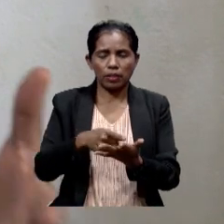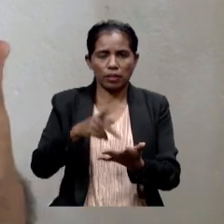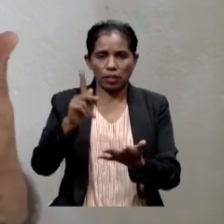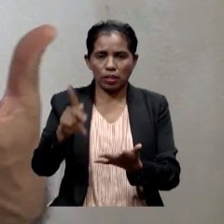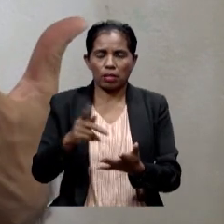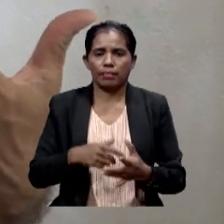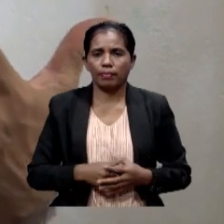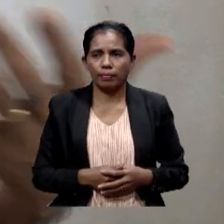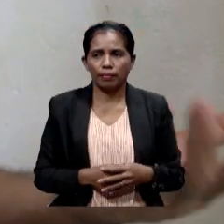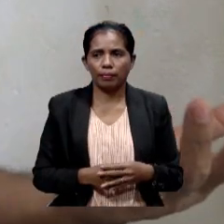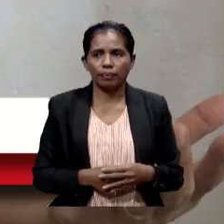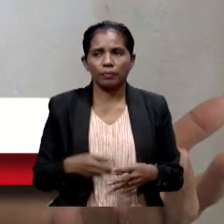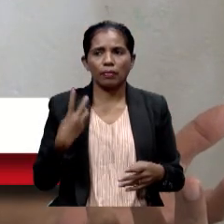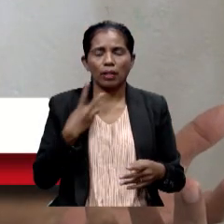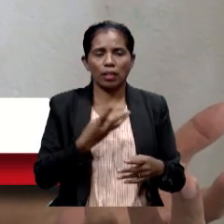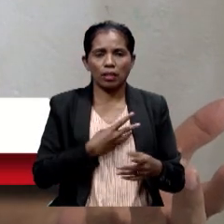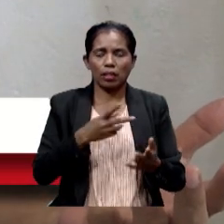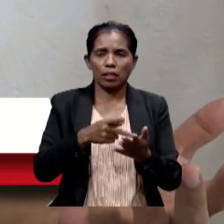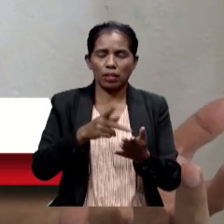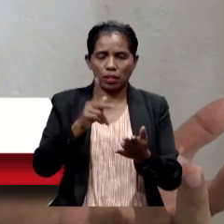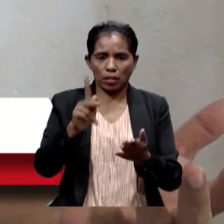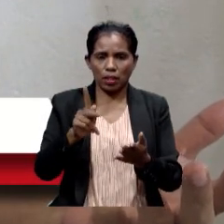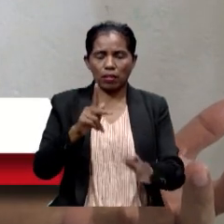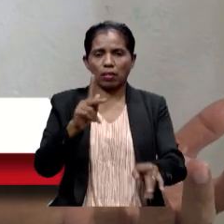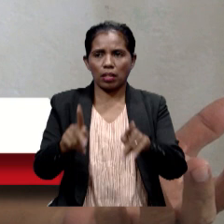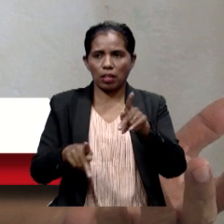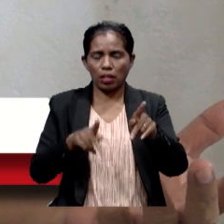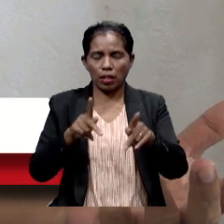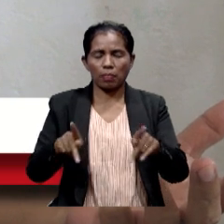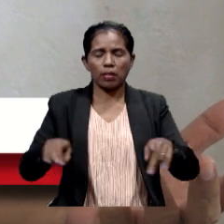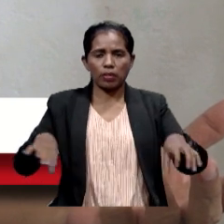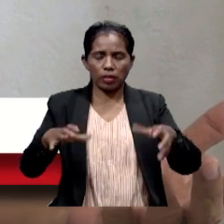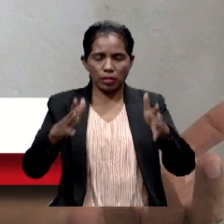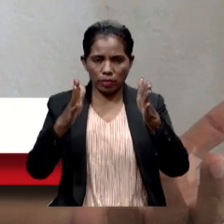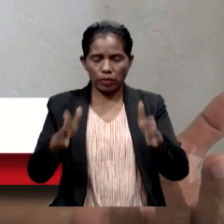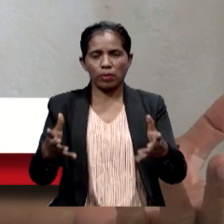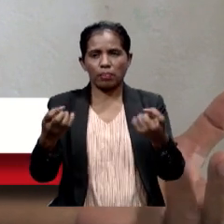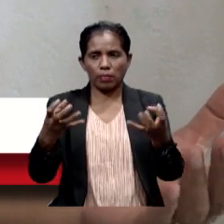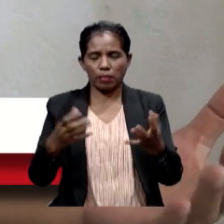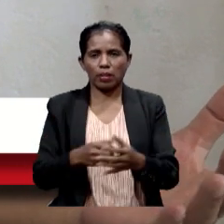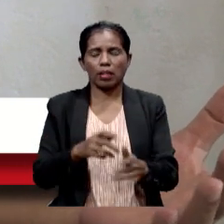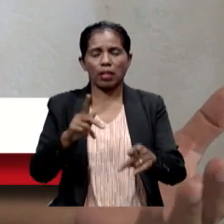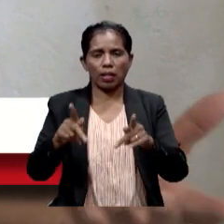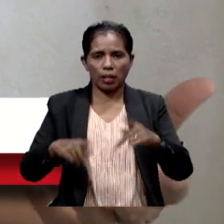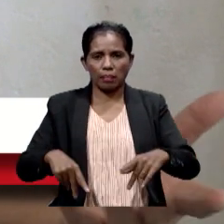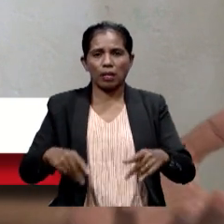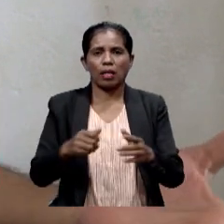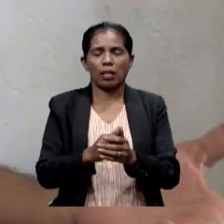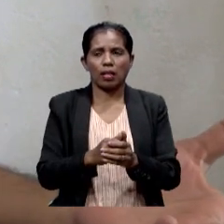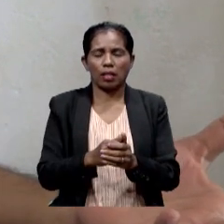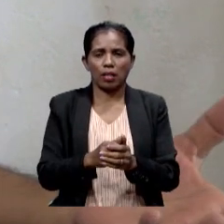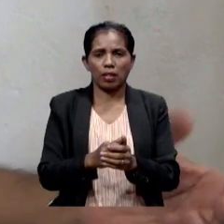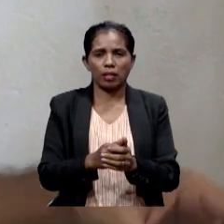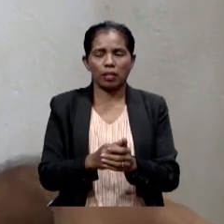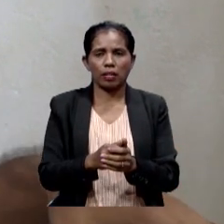salário vencimento. Ita selo, ema funcionário barbara, ema assessor barbara.